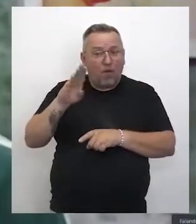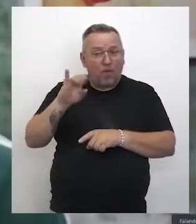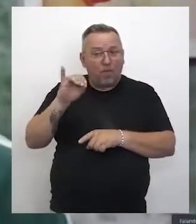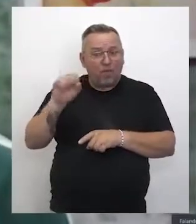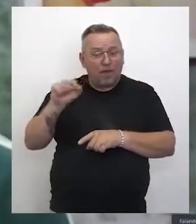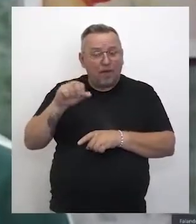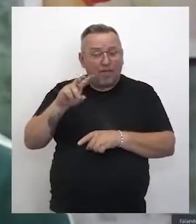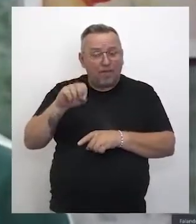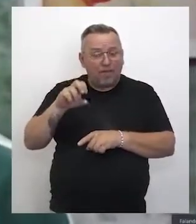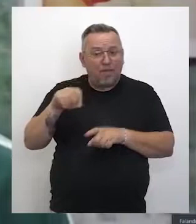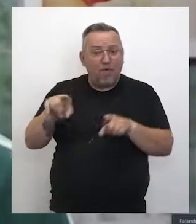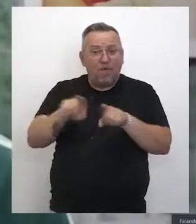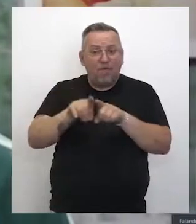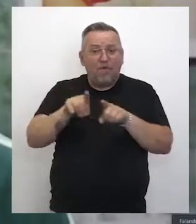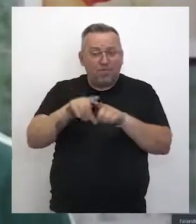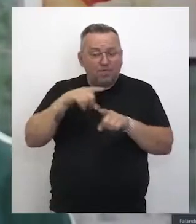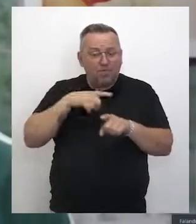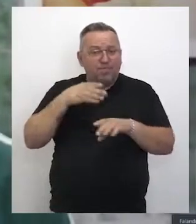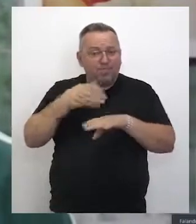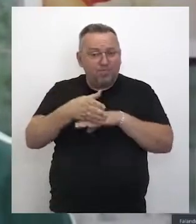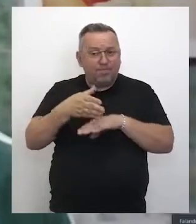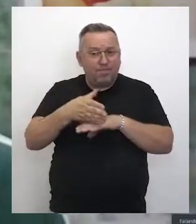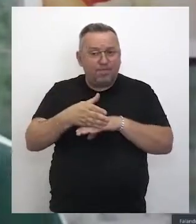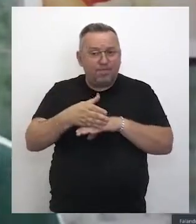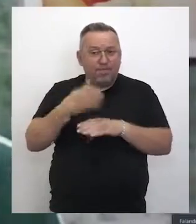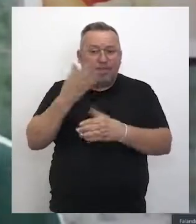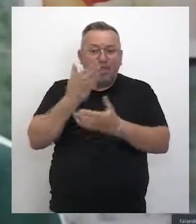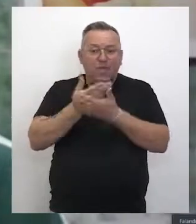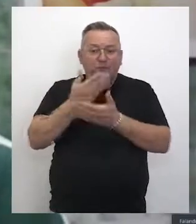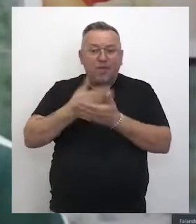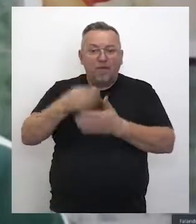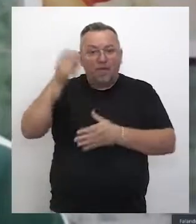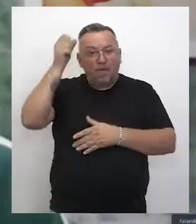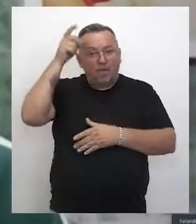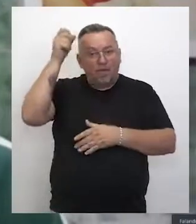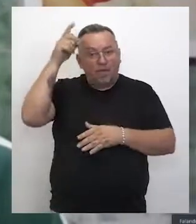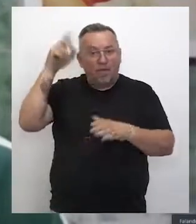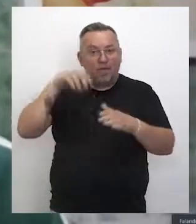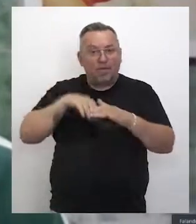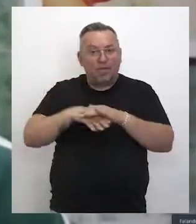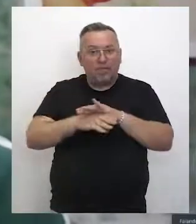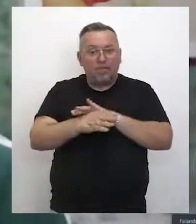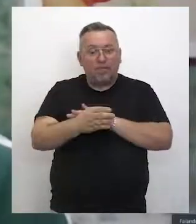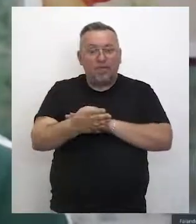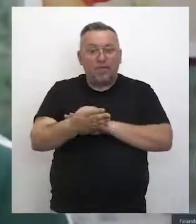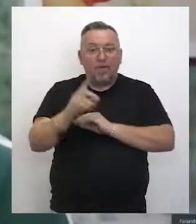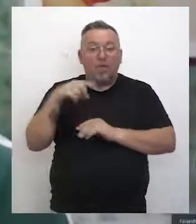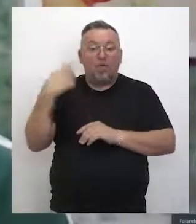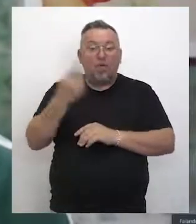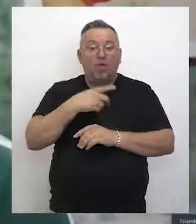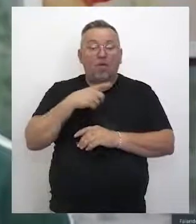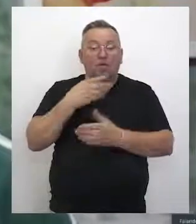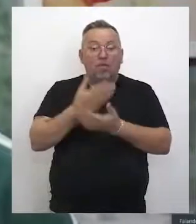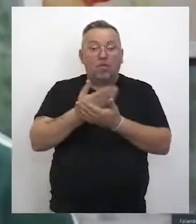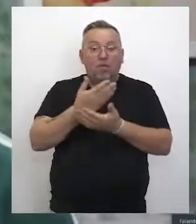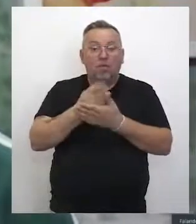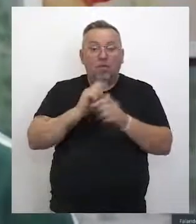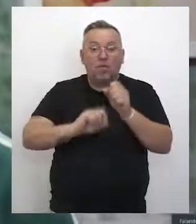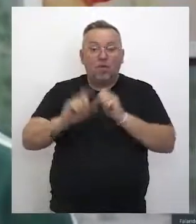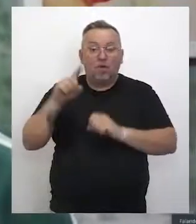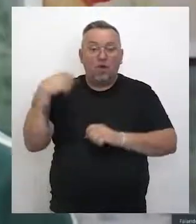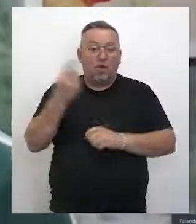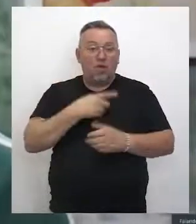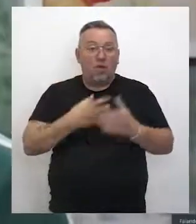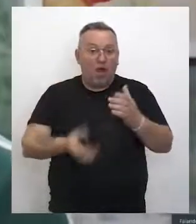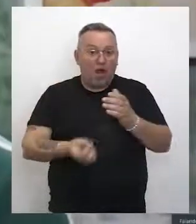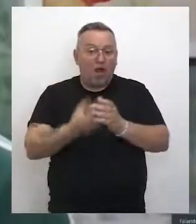também fazem parte. Então, estudando as culturas tradicionais brasileiras, nós estamos estudando a nossa origem,